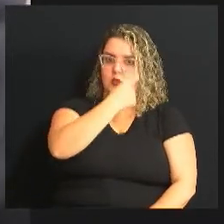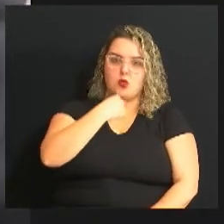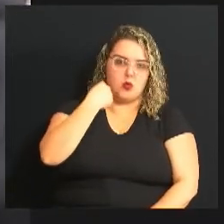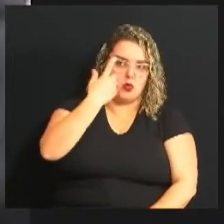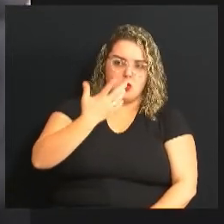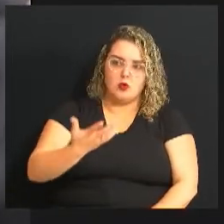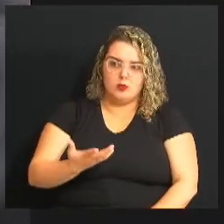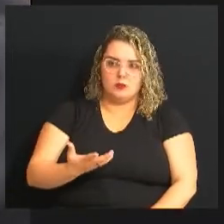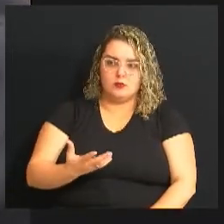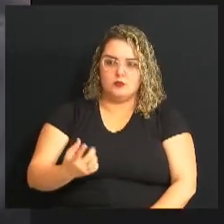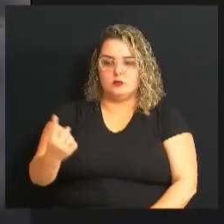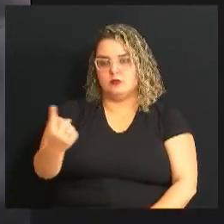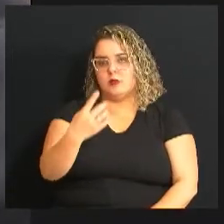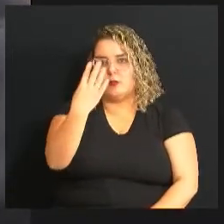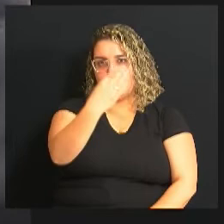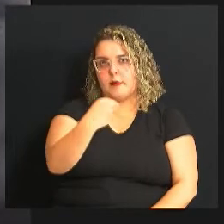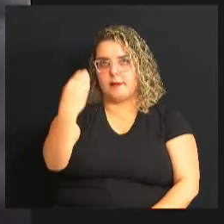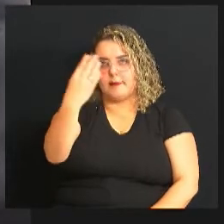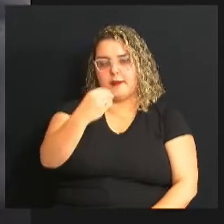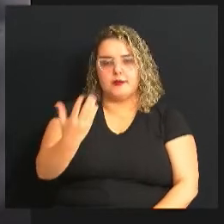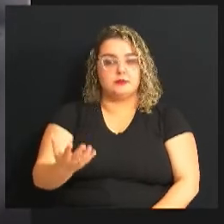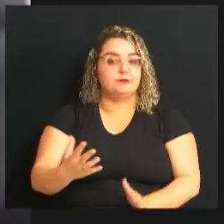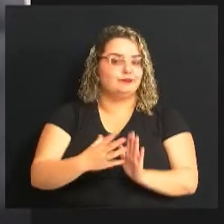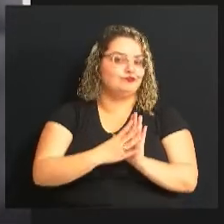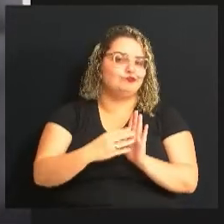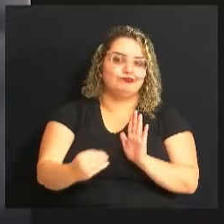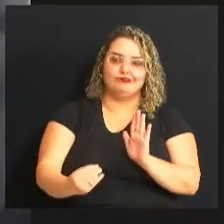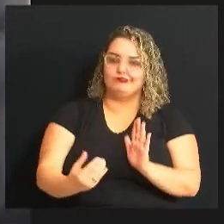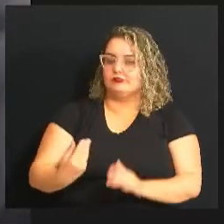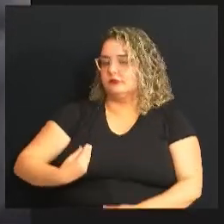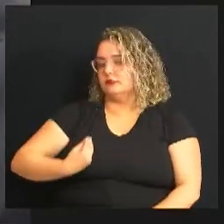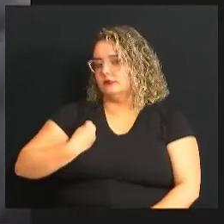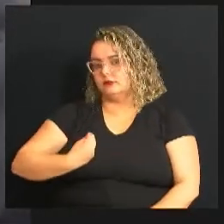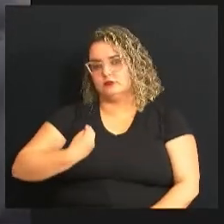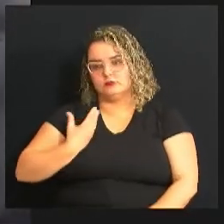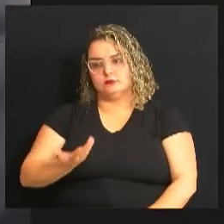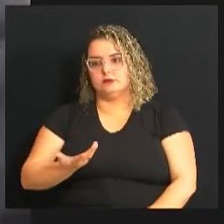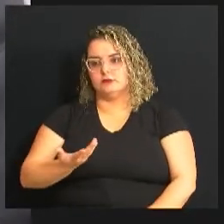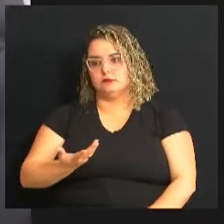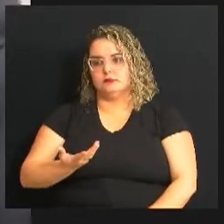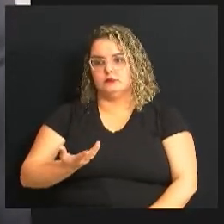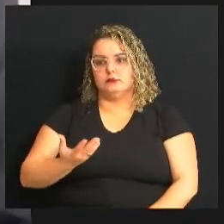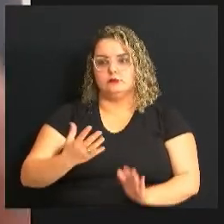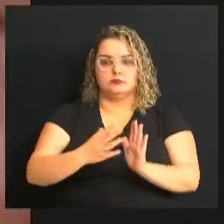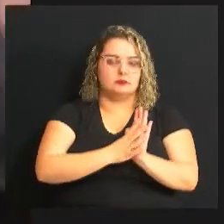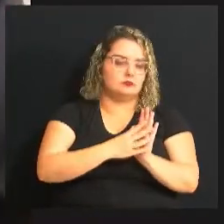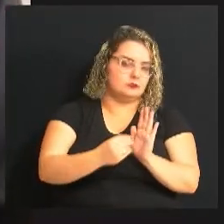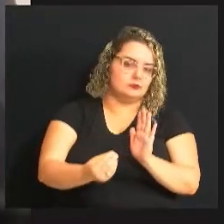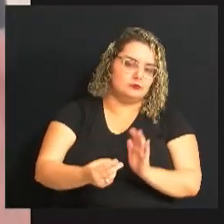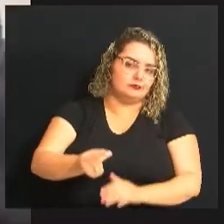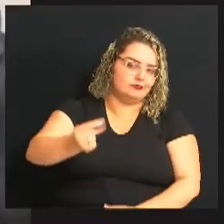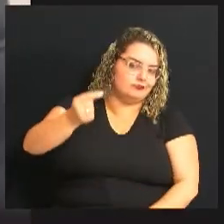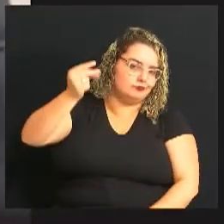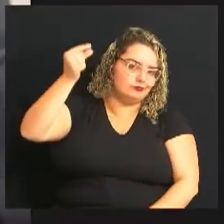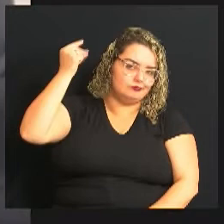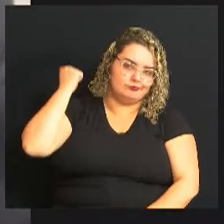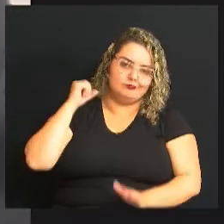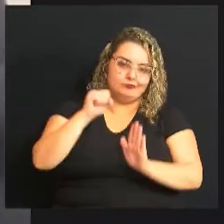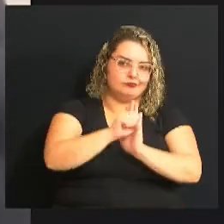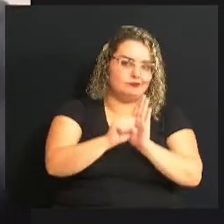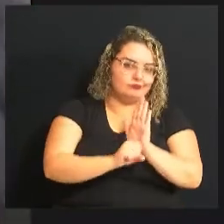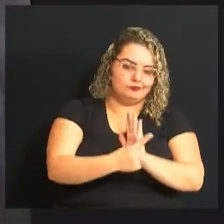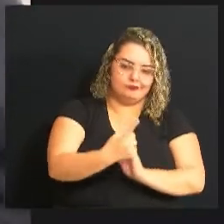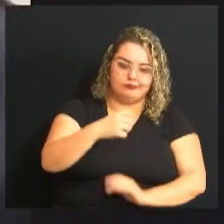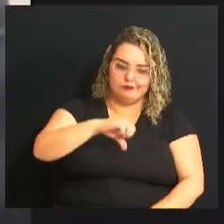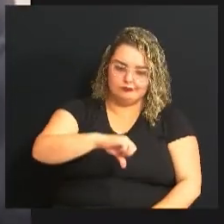o professor falar. Esse modelo que nós vivemos é um modelo que é o modelo do século XIX, do século